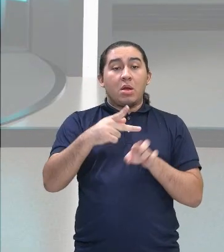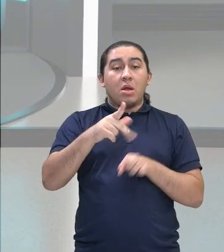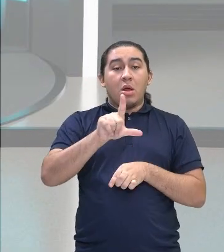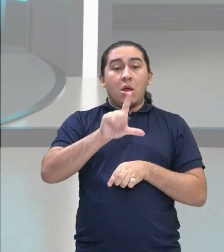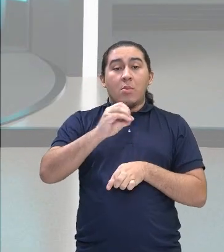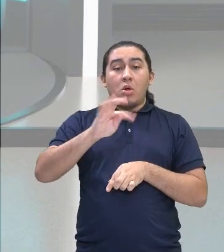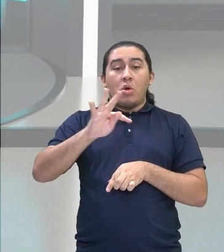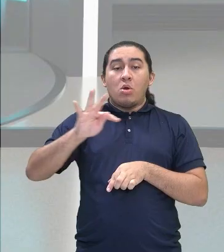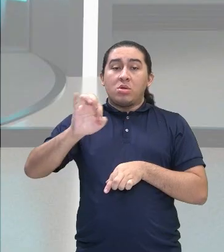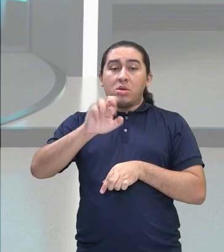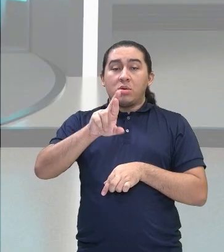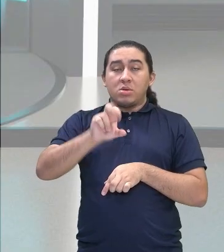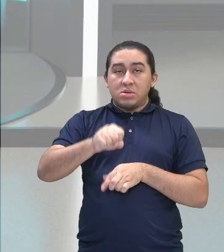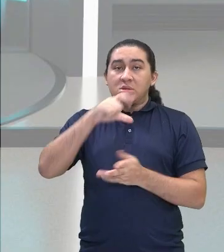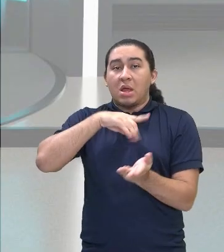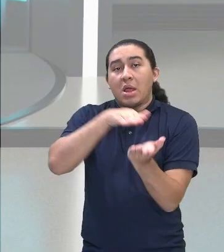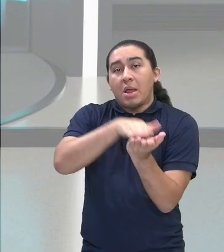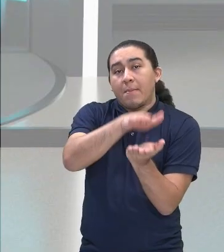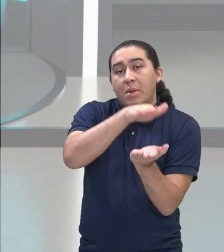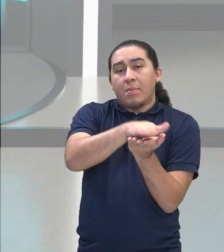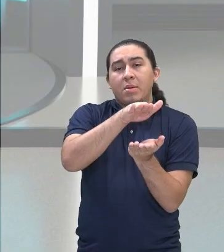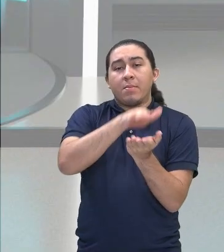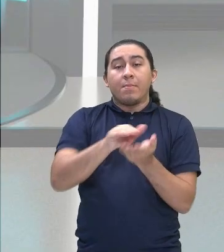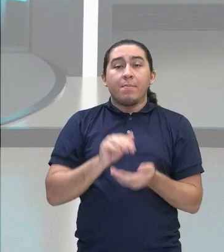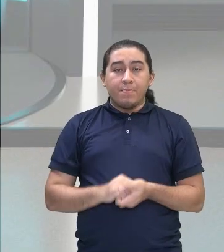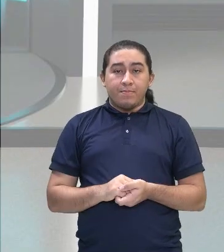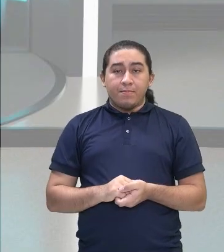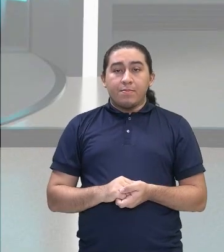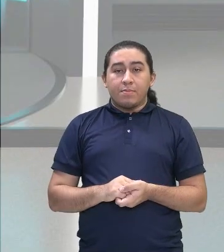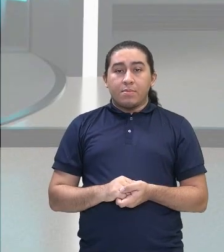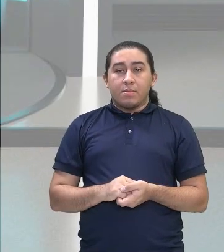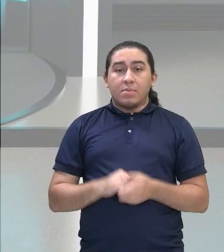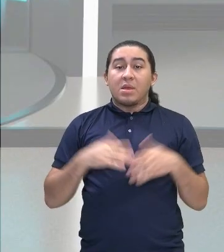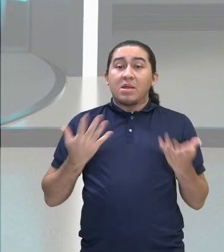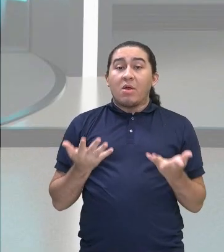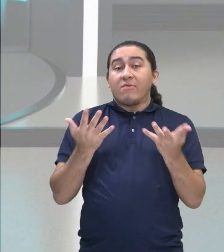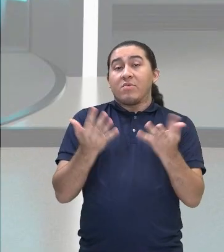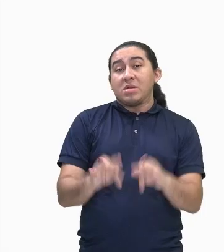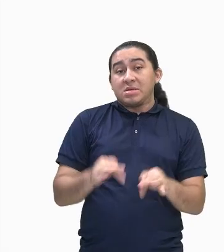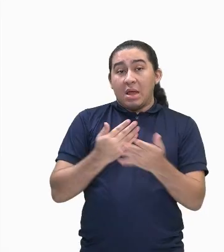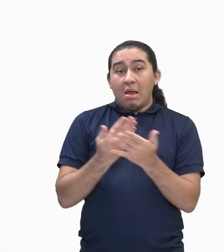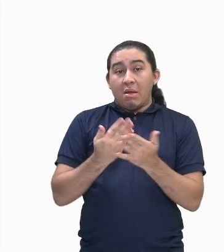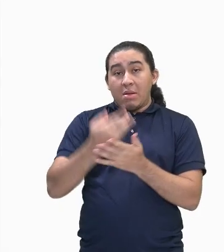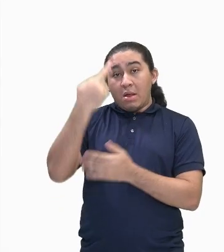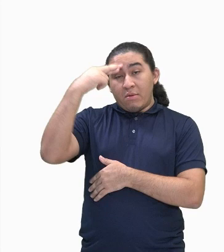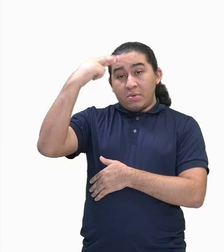para imprimi-los. E a gente termina essa aula com a seguinte reflexão: